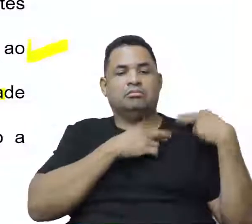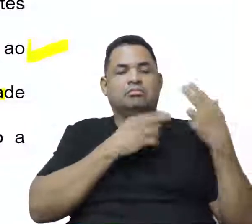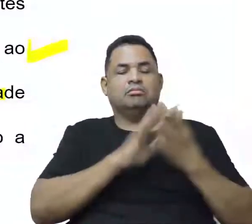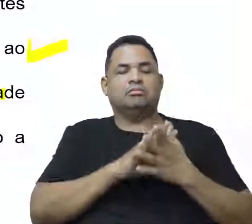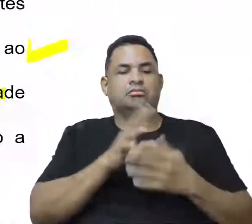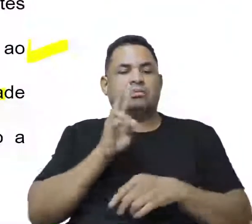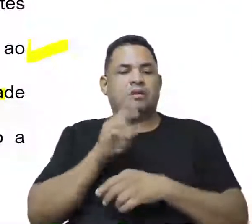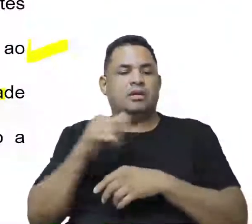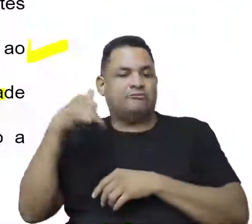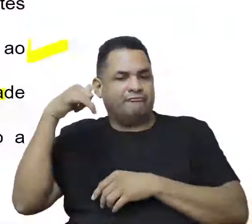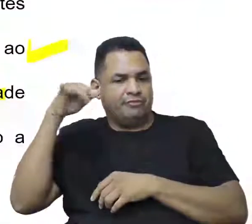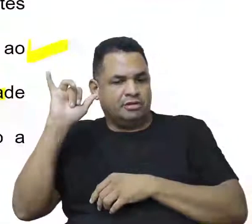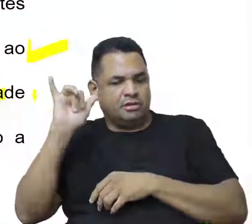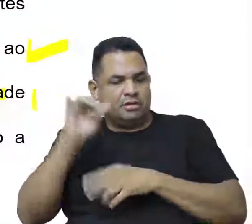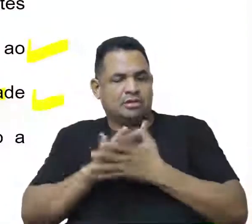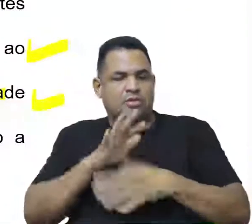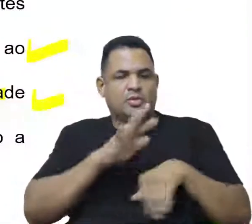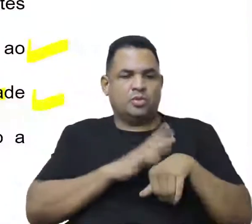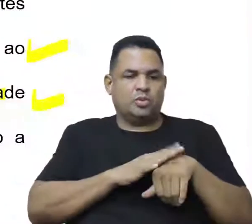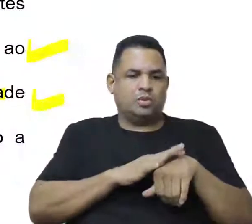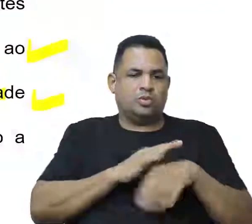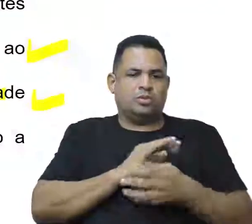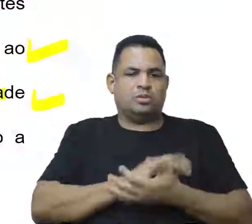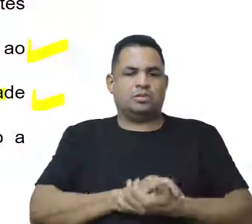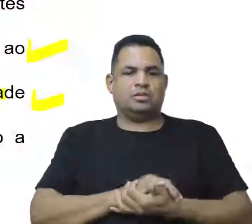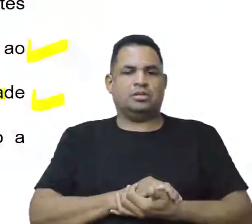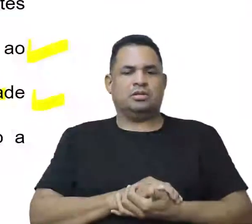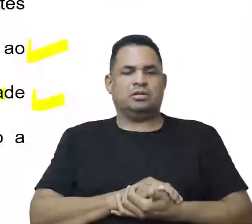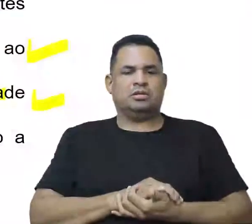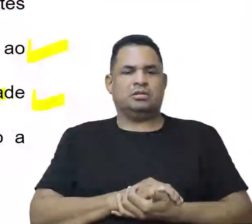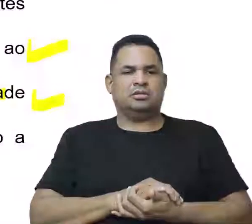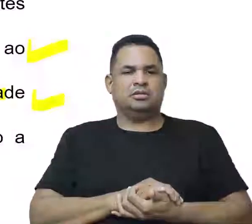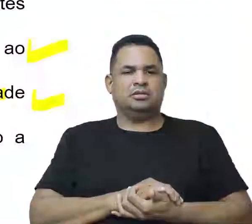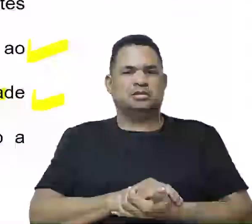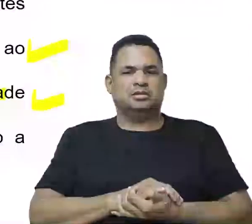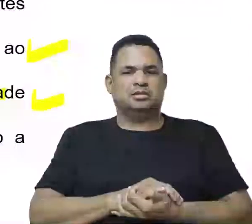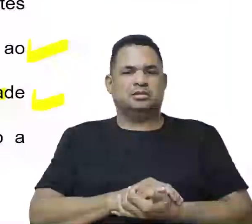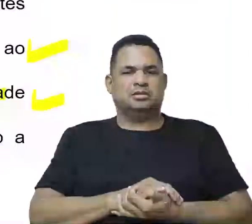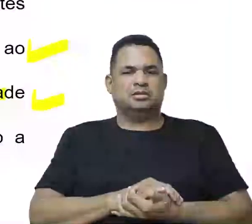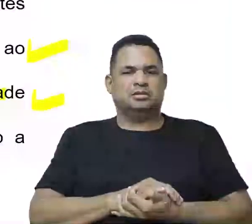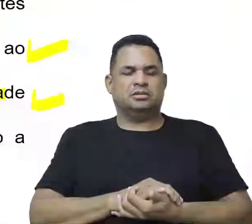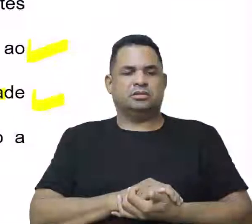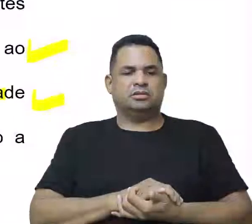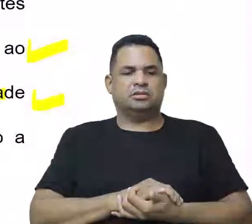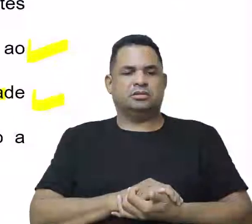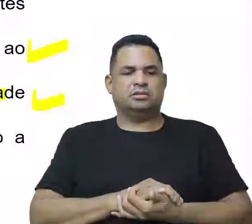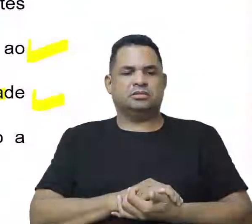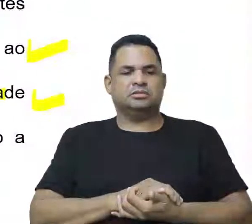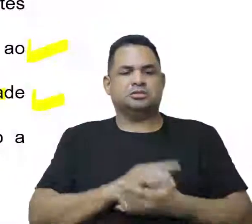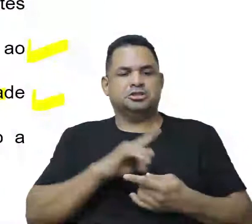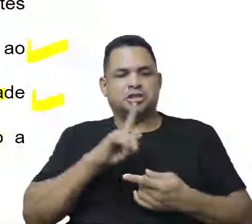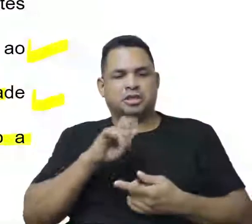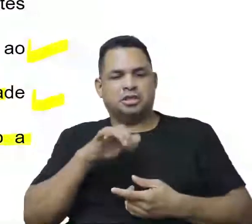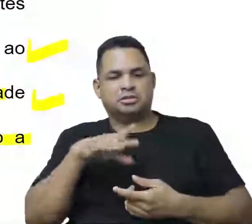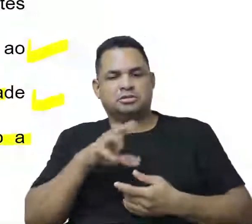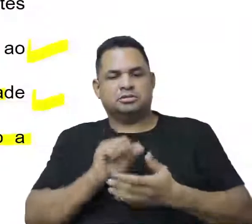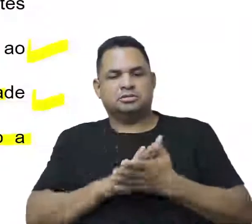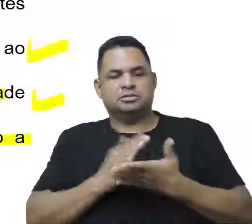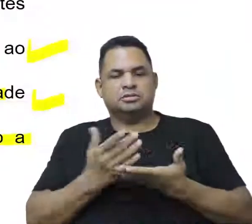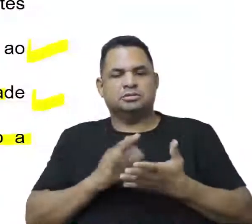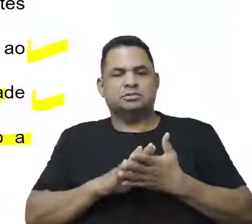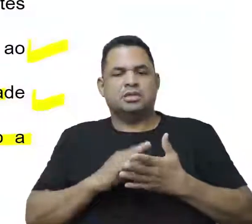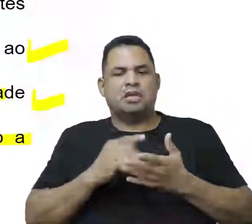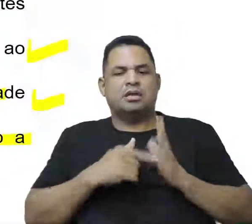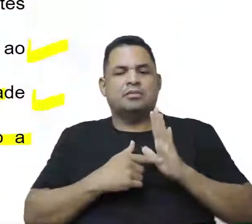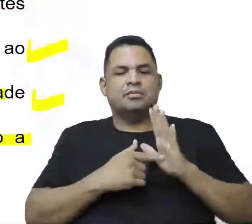prevenção de doença. O texto também não reflete isso. Ela é geracional, ela preconiza a representação